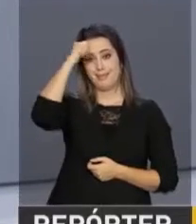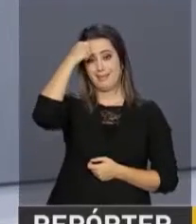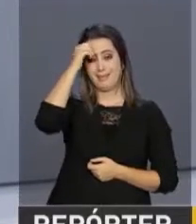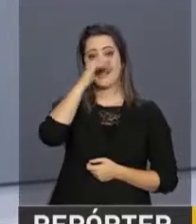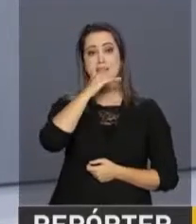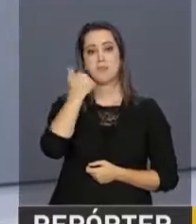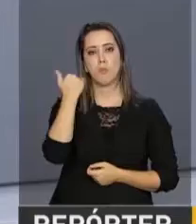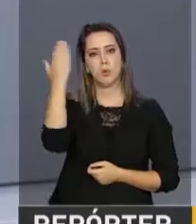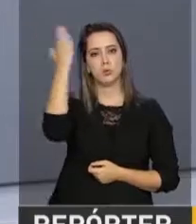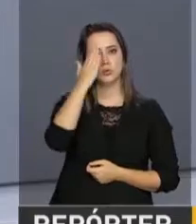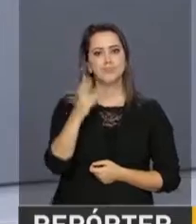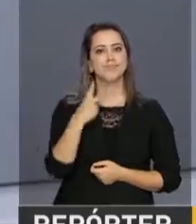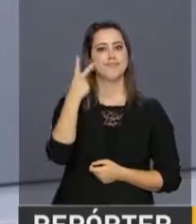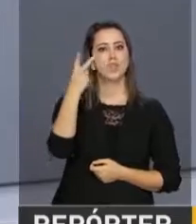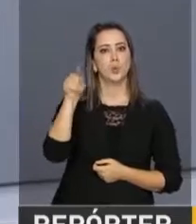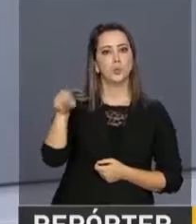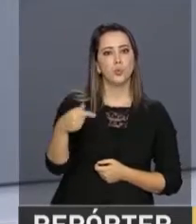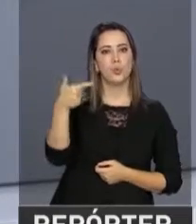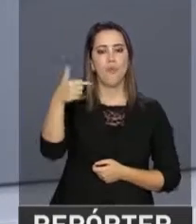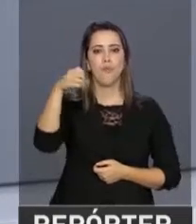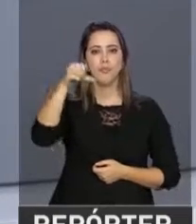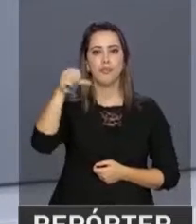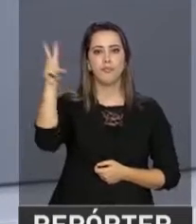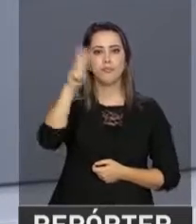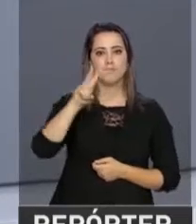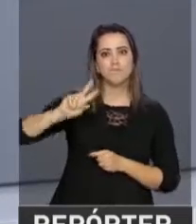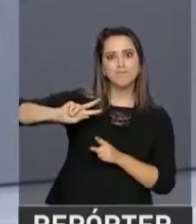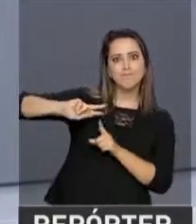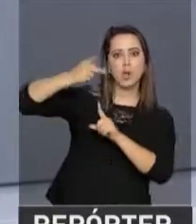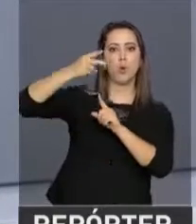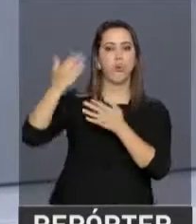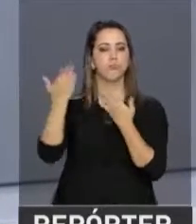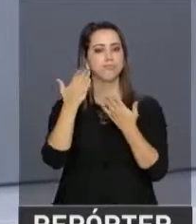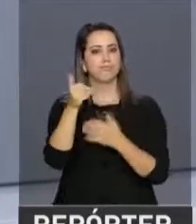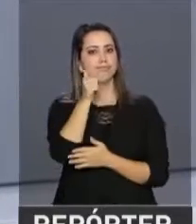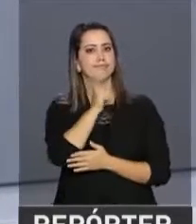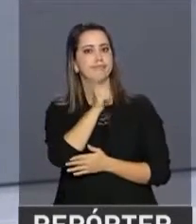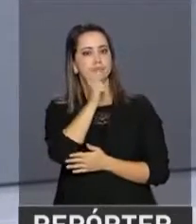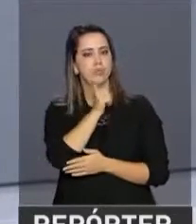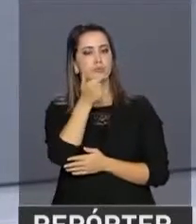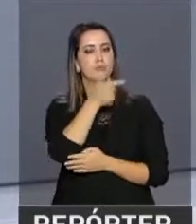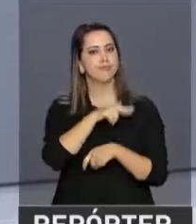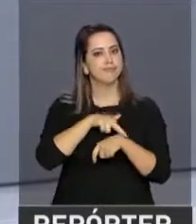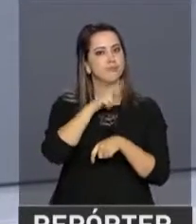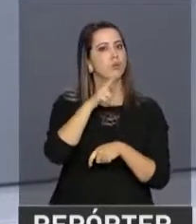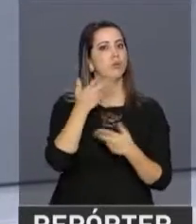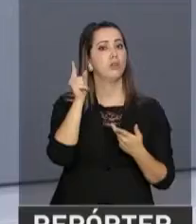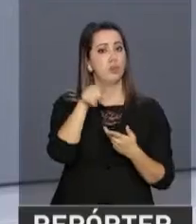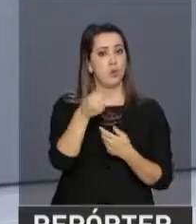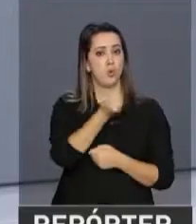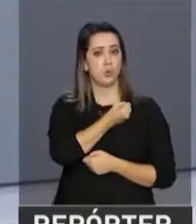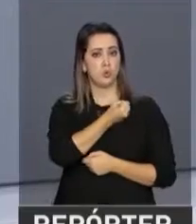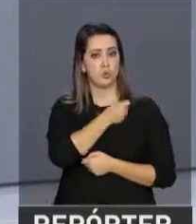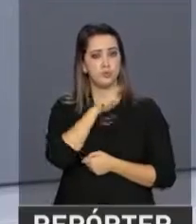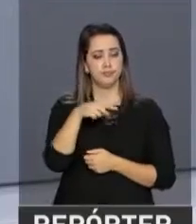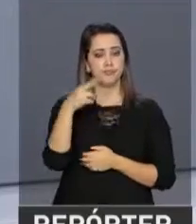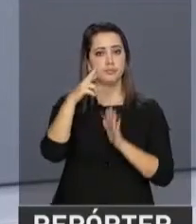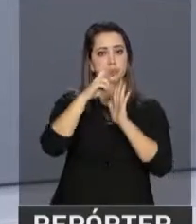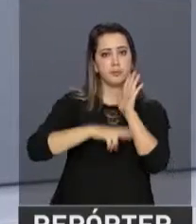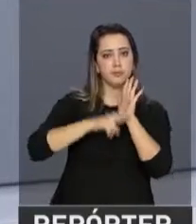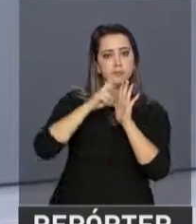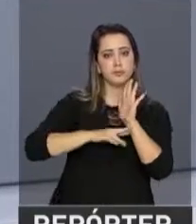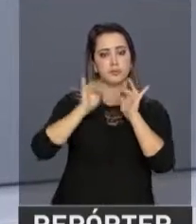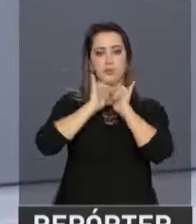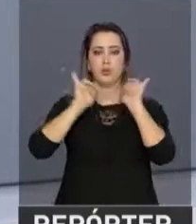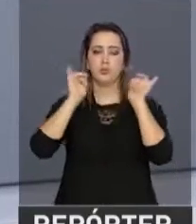assassinado no brasil é 2,6 e nove vezes maior que o de uma jovem branca os números estão em um relatório divulgado hoje